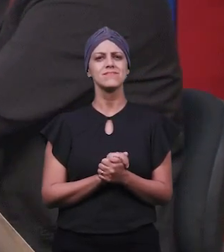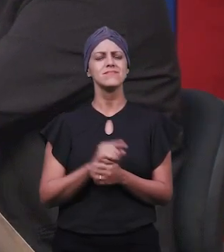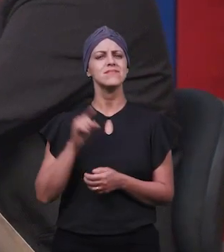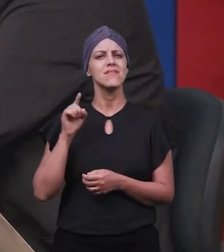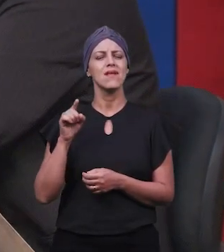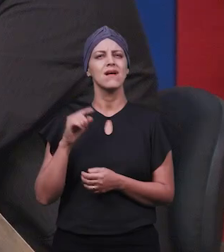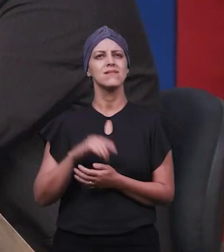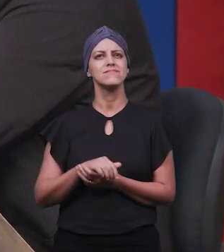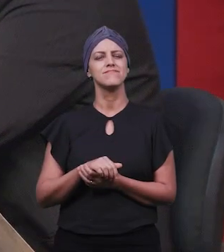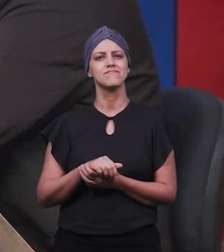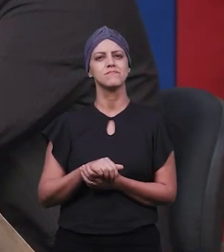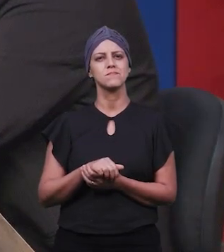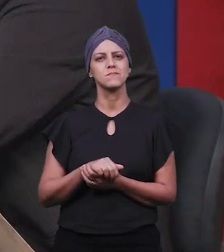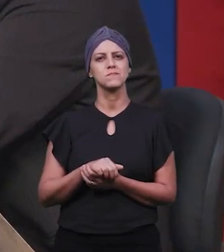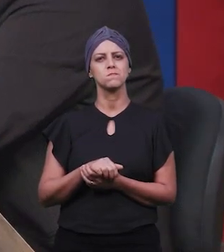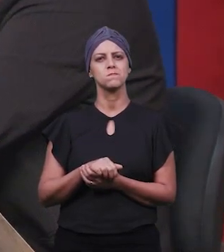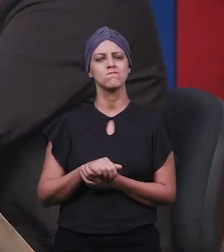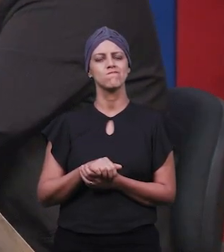Nós atendemos lá